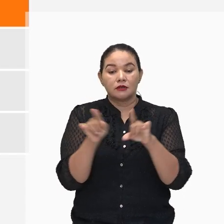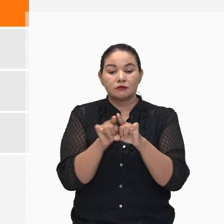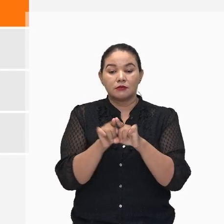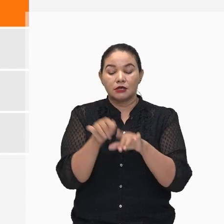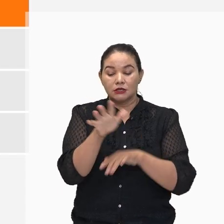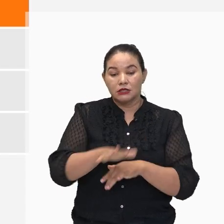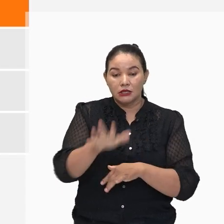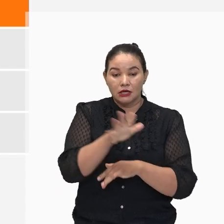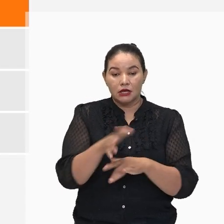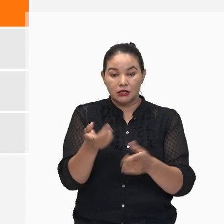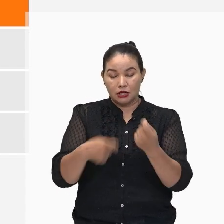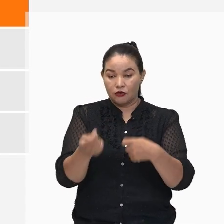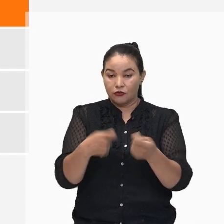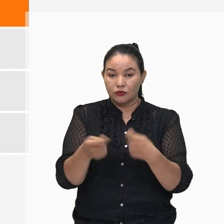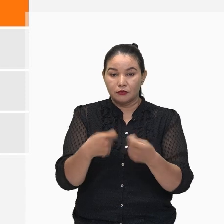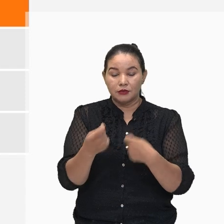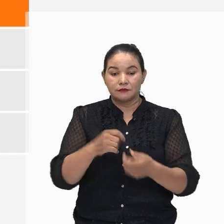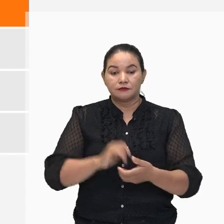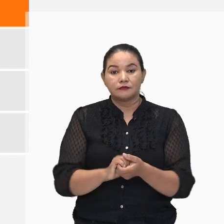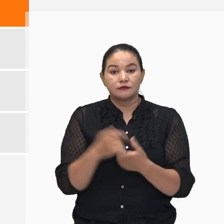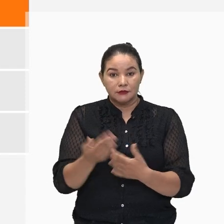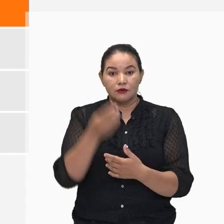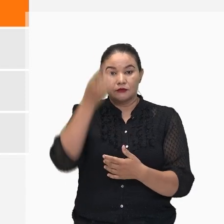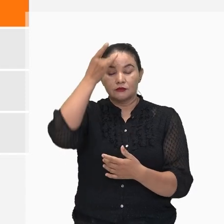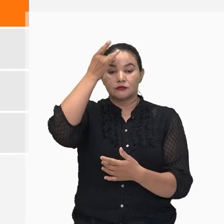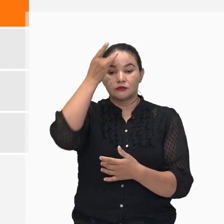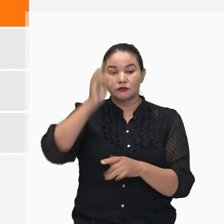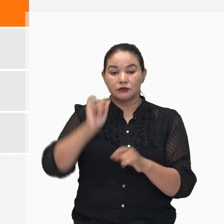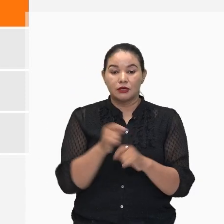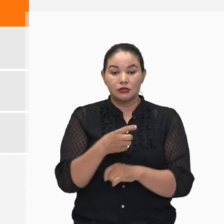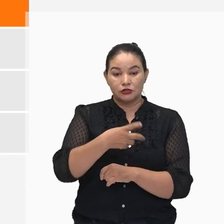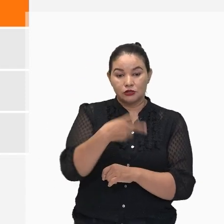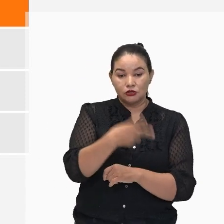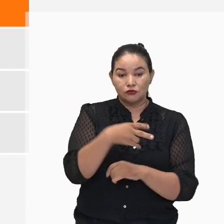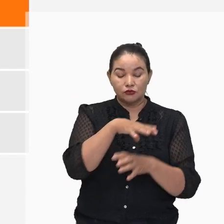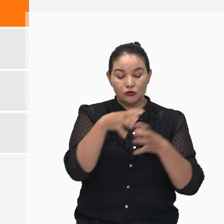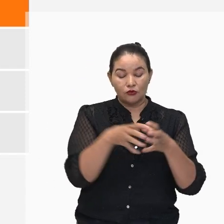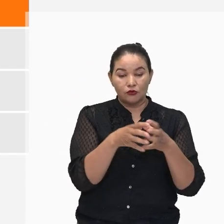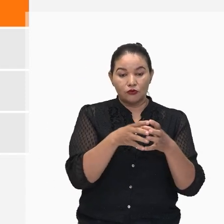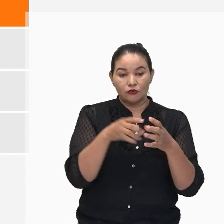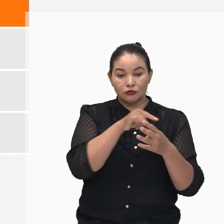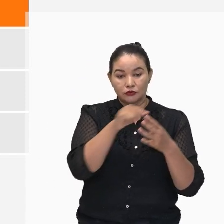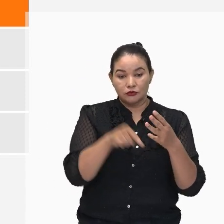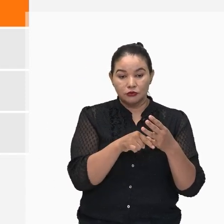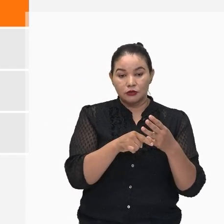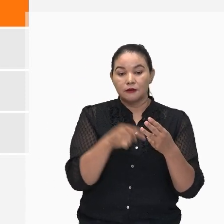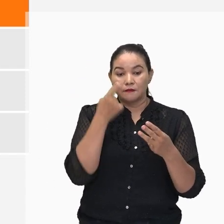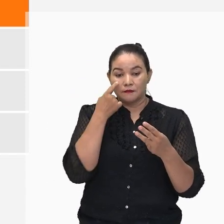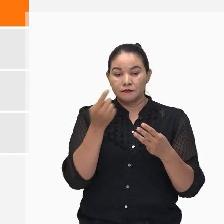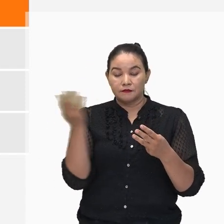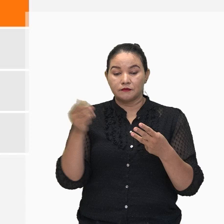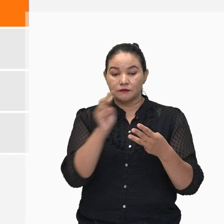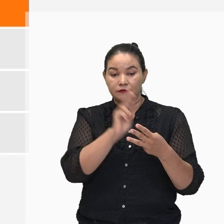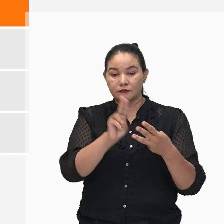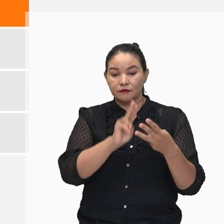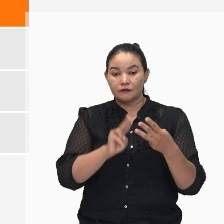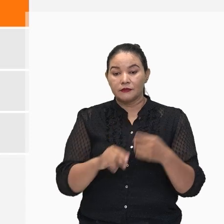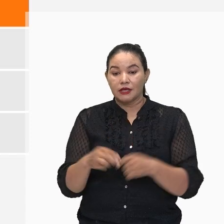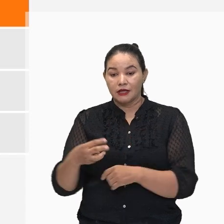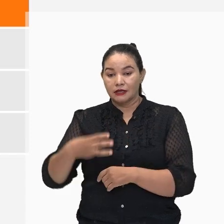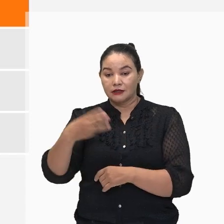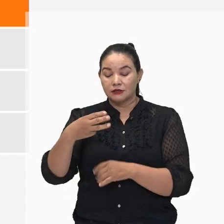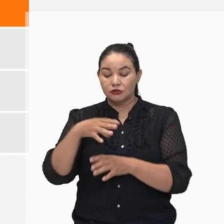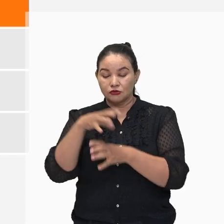parte econômica. Então, não esqueçam, segunda geração vai ser formada pela Tailândia, Malásia e Indonésia, e a terceira